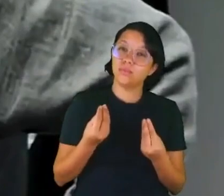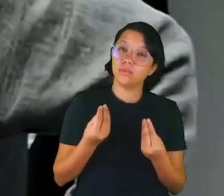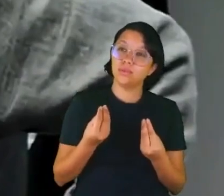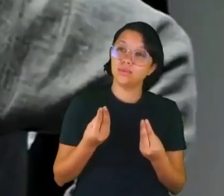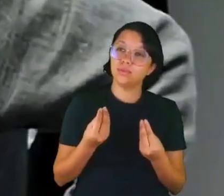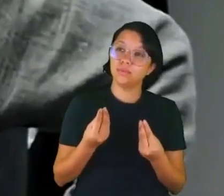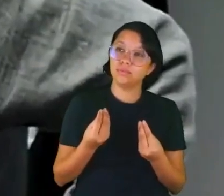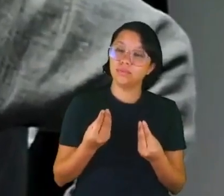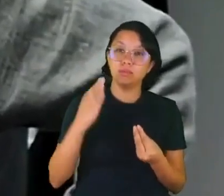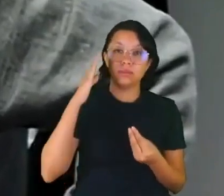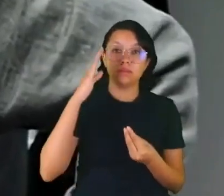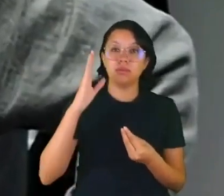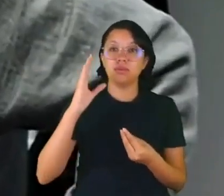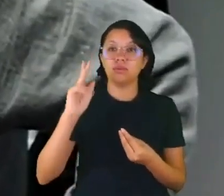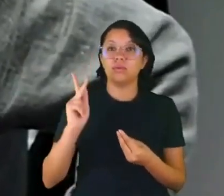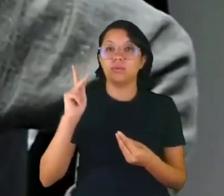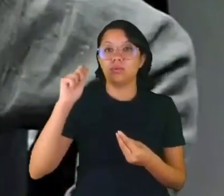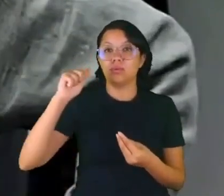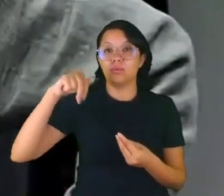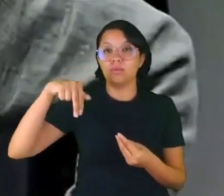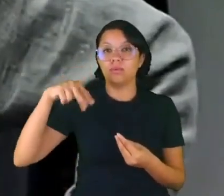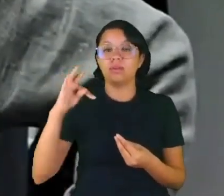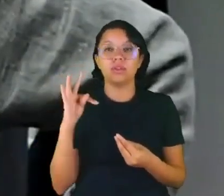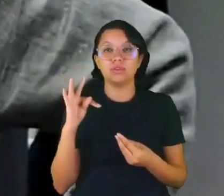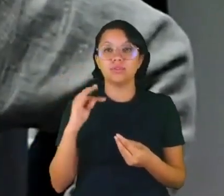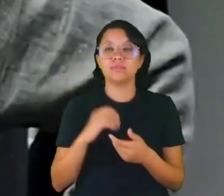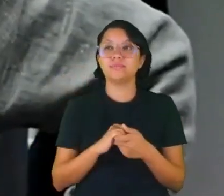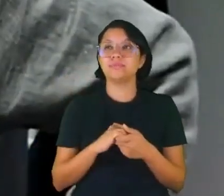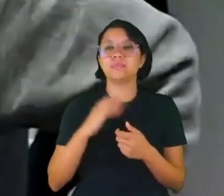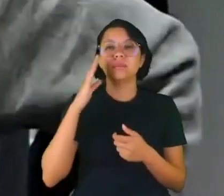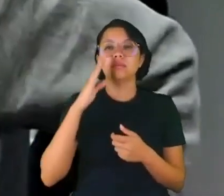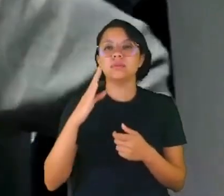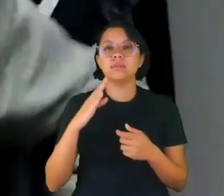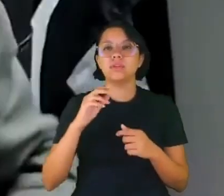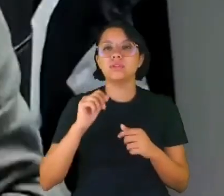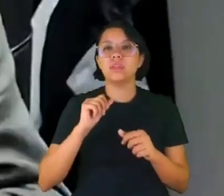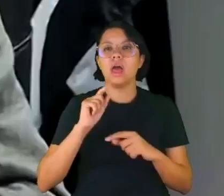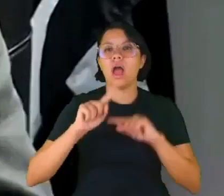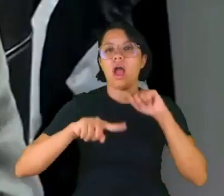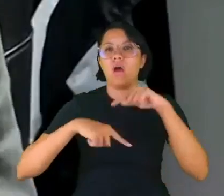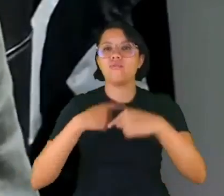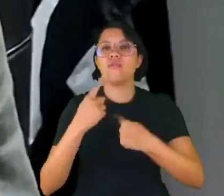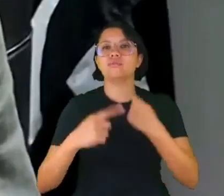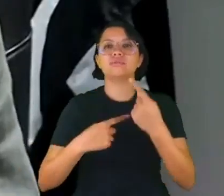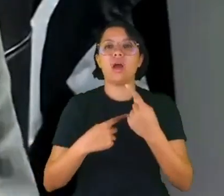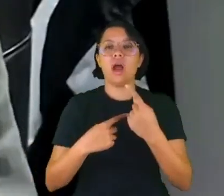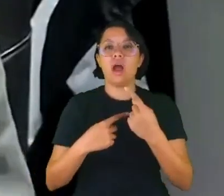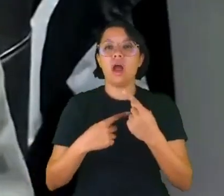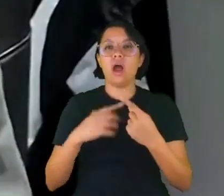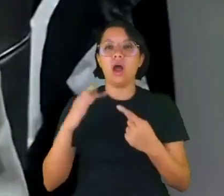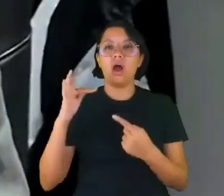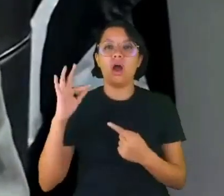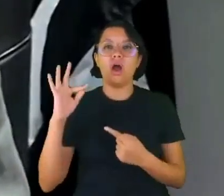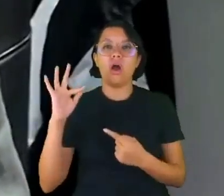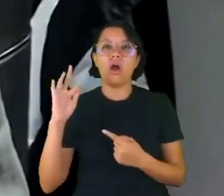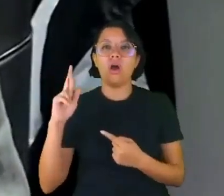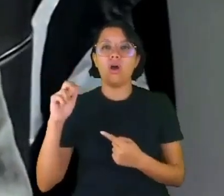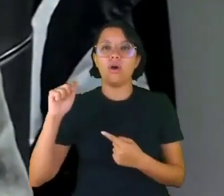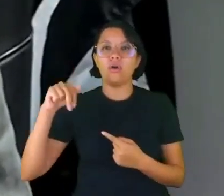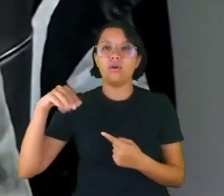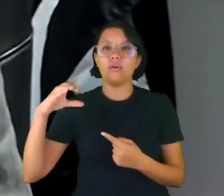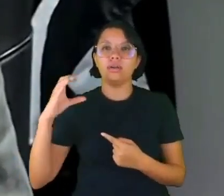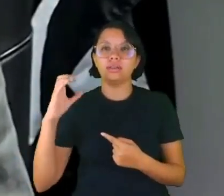principalmente com Kant, e nós seguimos nessa estrada principalmente através da Revolução Francesa. Foi na Revolução Francesa que